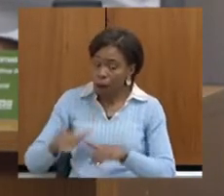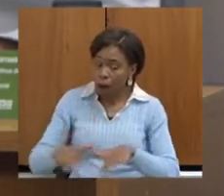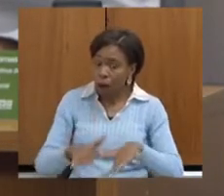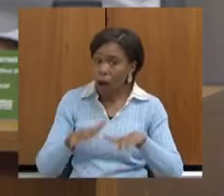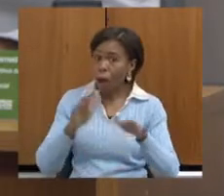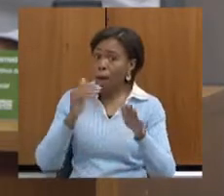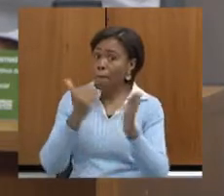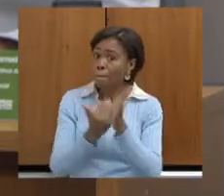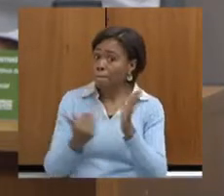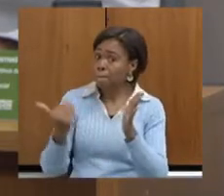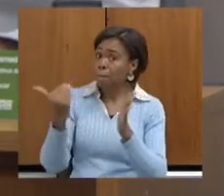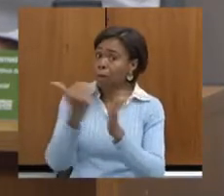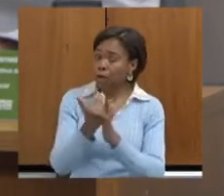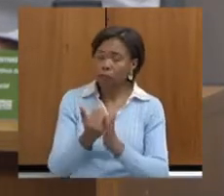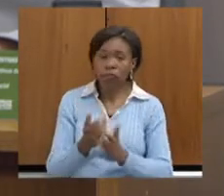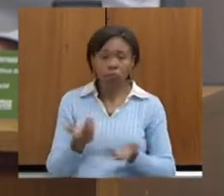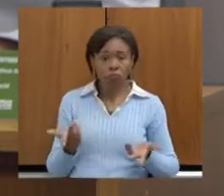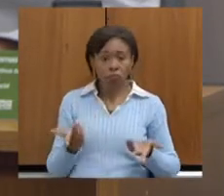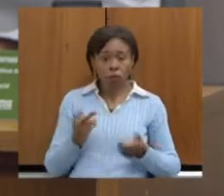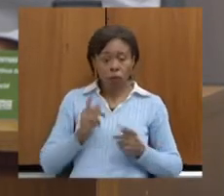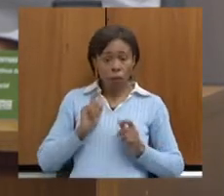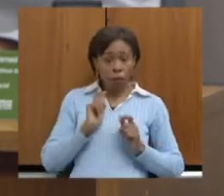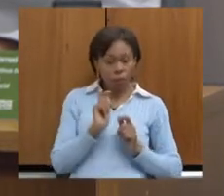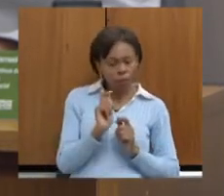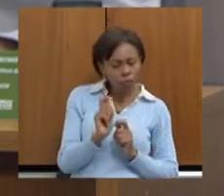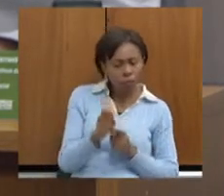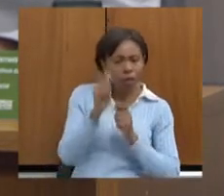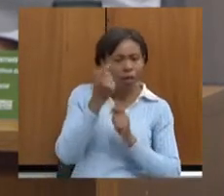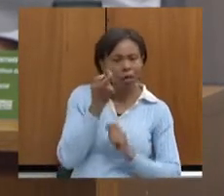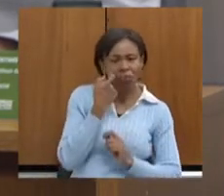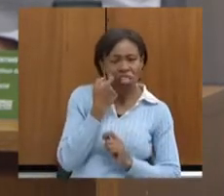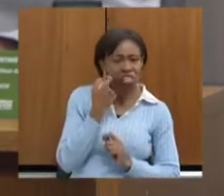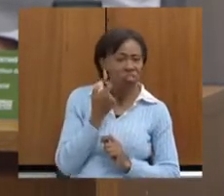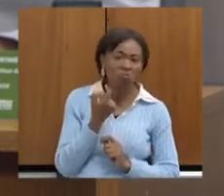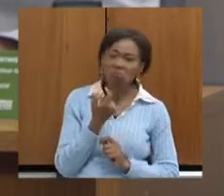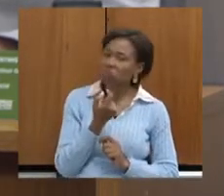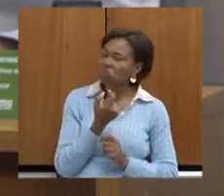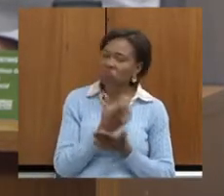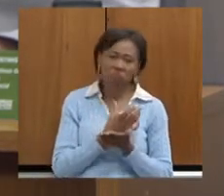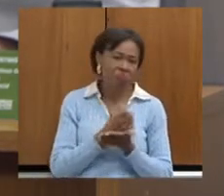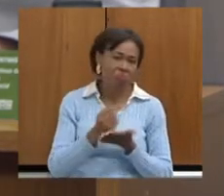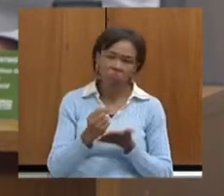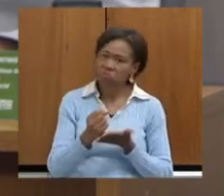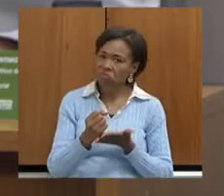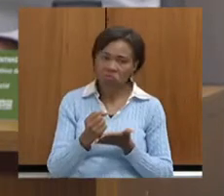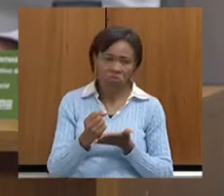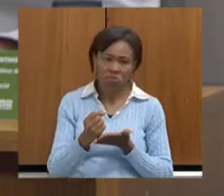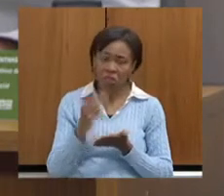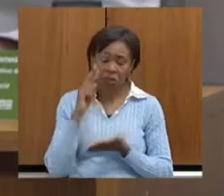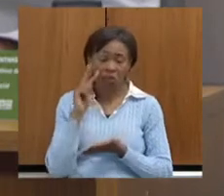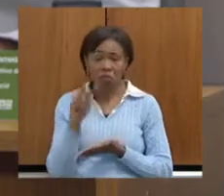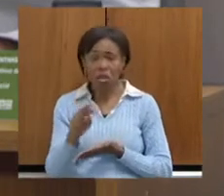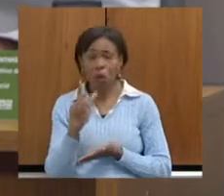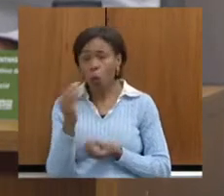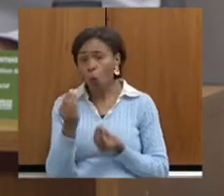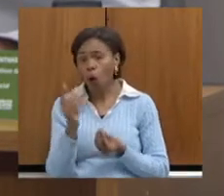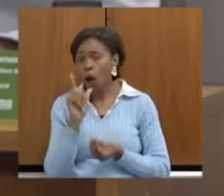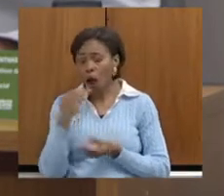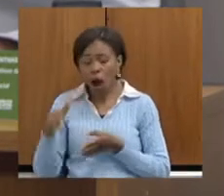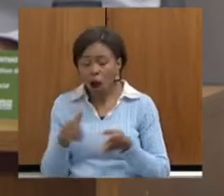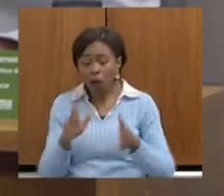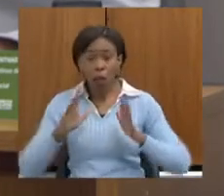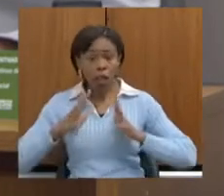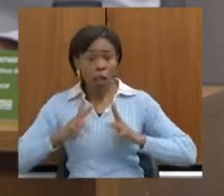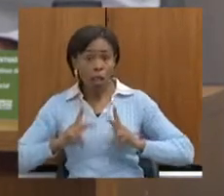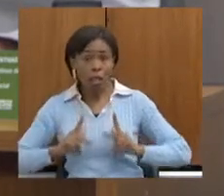pescador já não tem como até ficar mais Nós não sabemos Quando é que a gente vai ter a recuperação de um rio de uma água